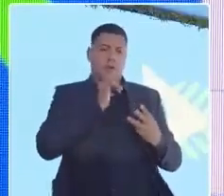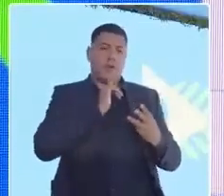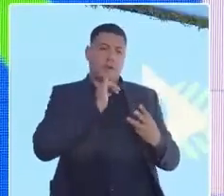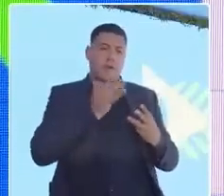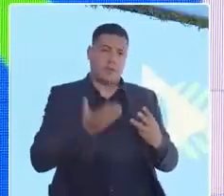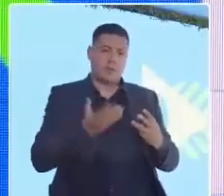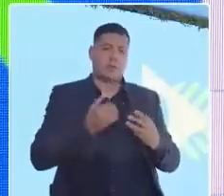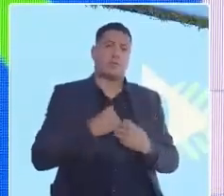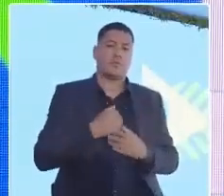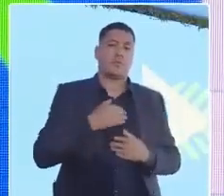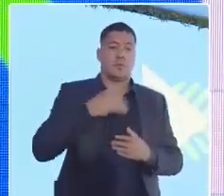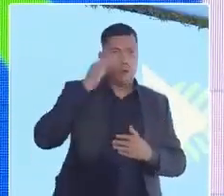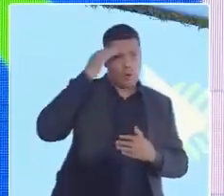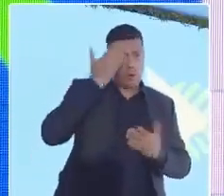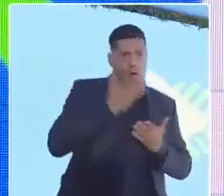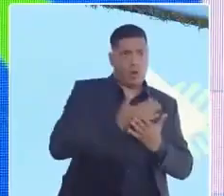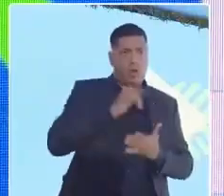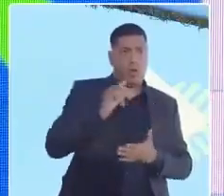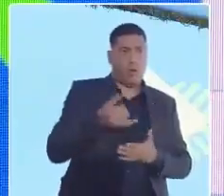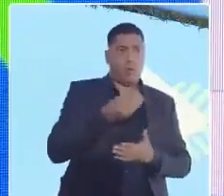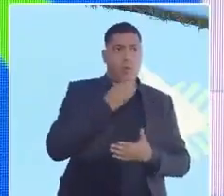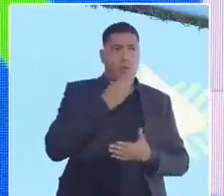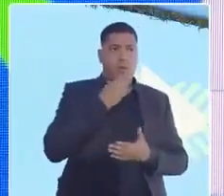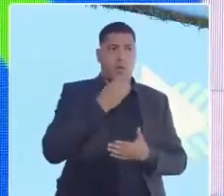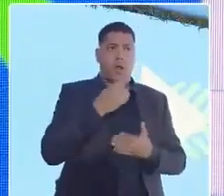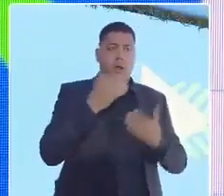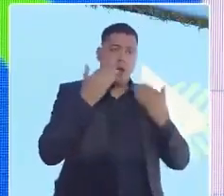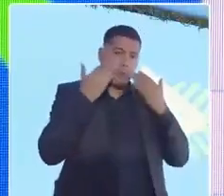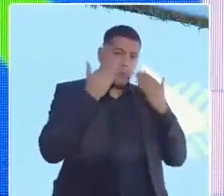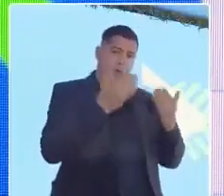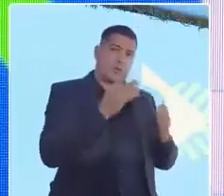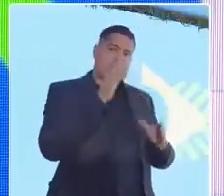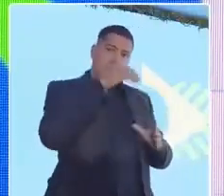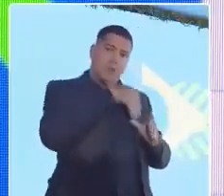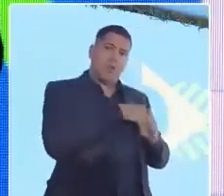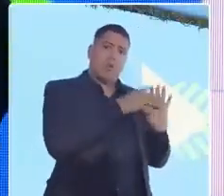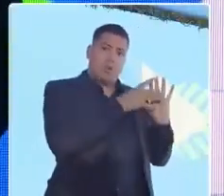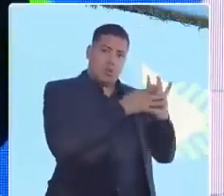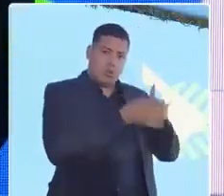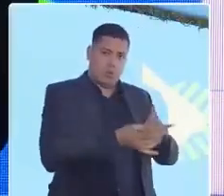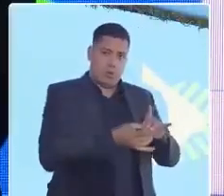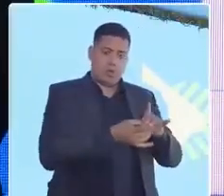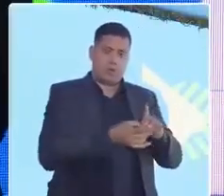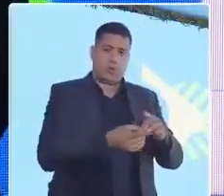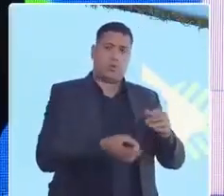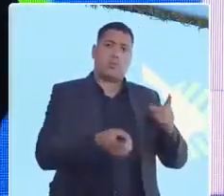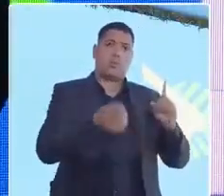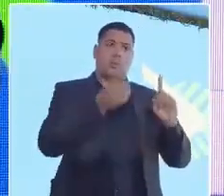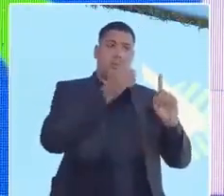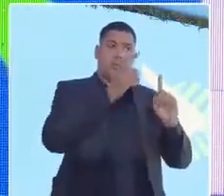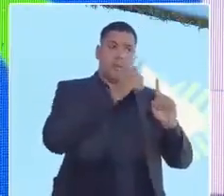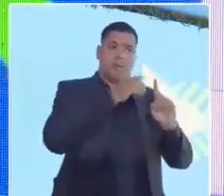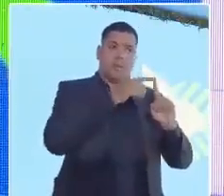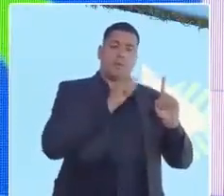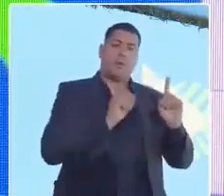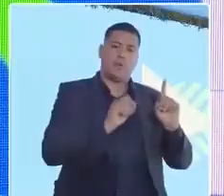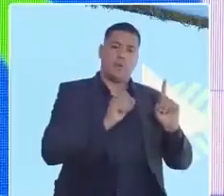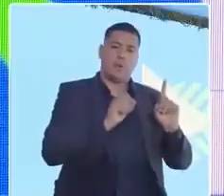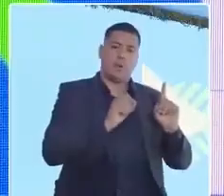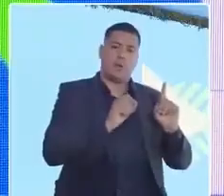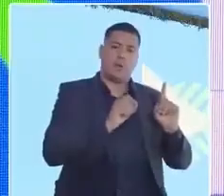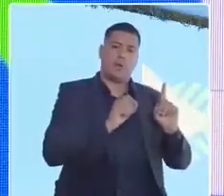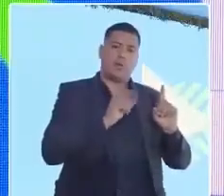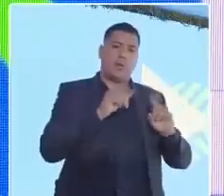que as oportunidades se apresentam dentro do contexto Global em primeiro lugar natureza e biodiversidade